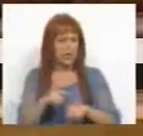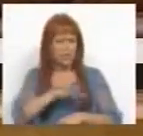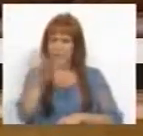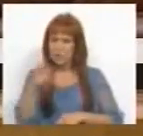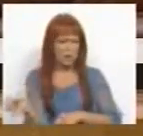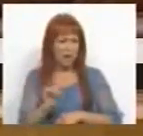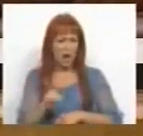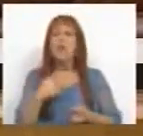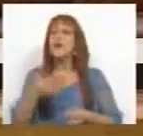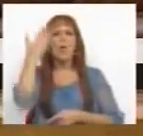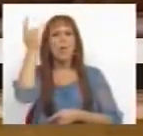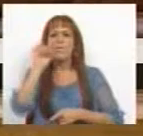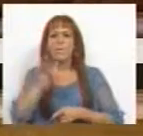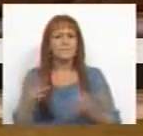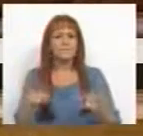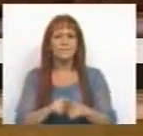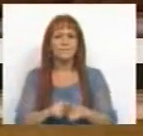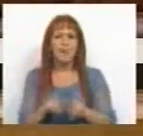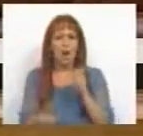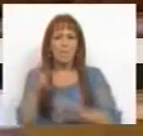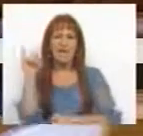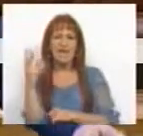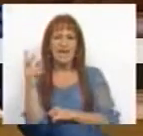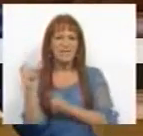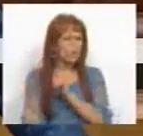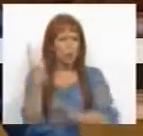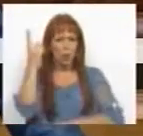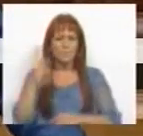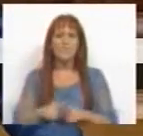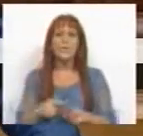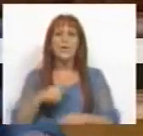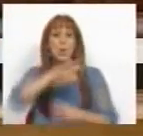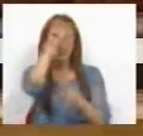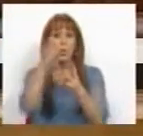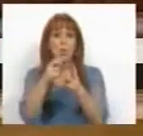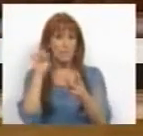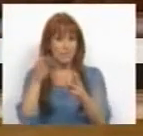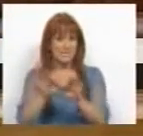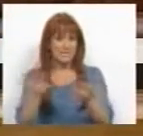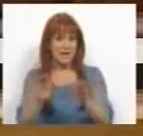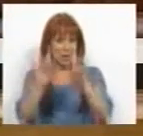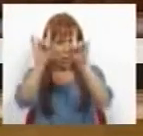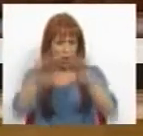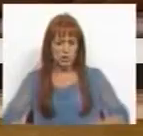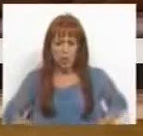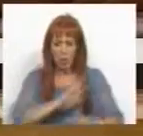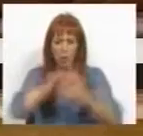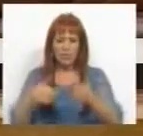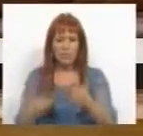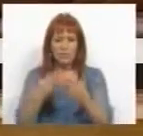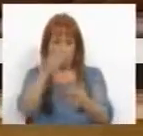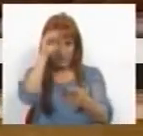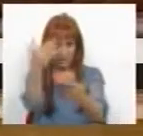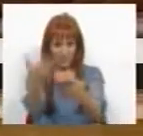nas pensões e não prevê aumentos do IVA. E o terceiro, mas não menos importante, é que este programa apresentado